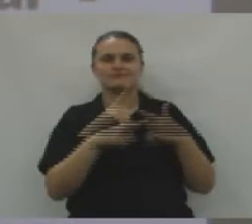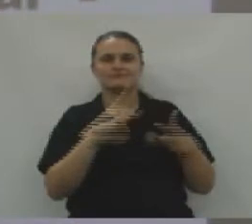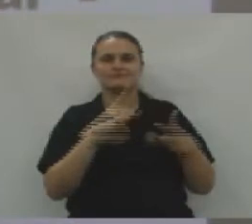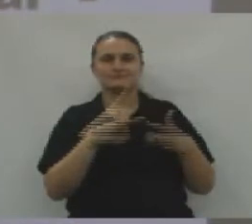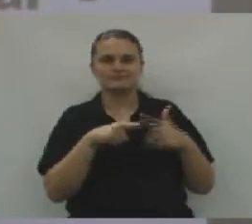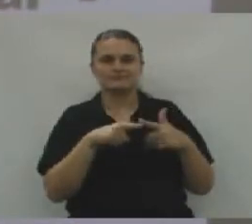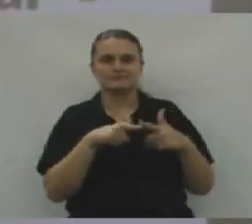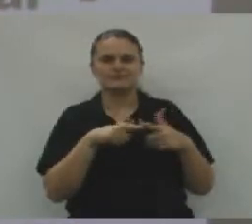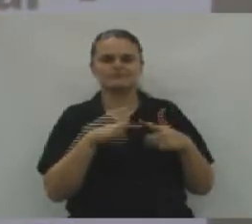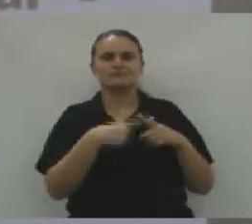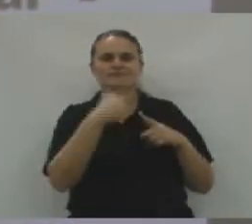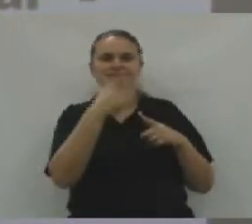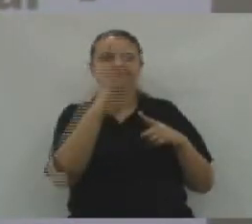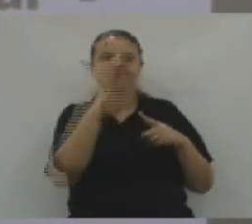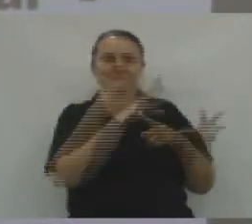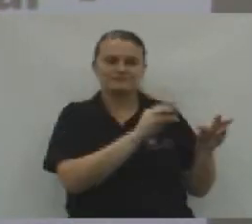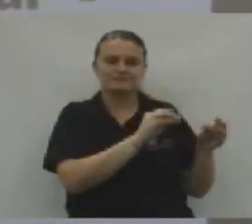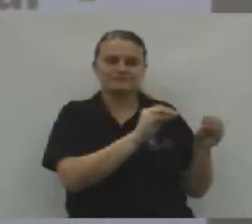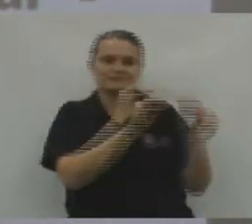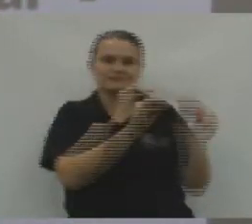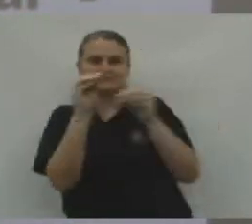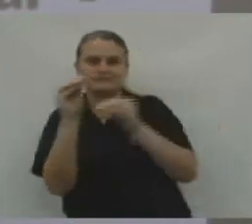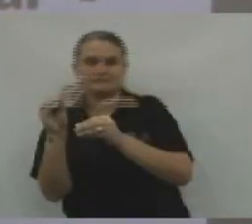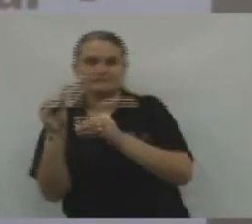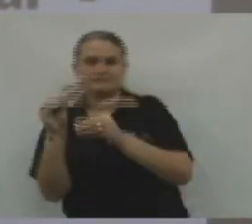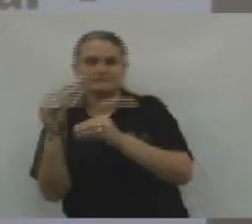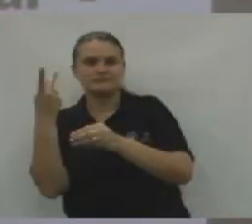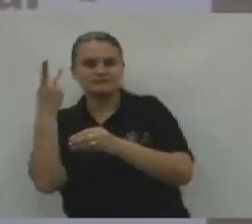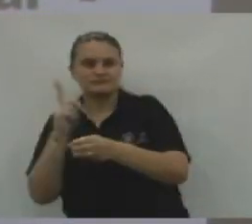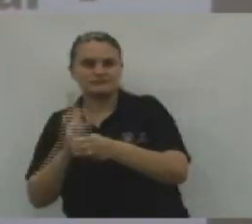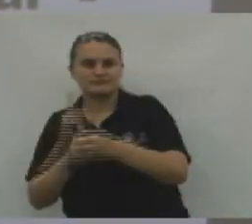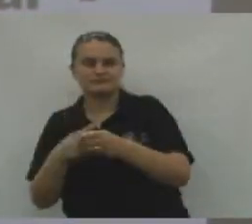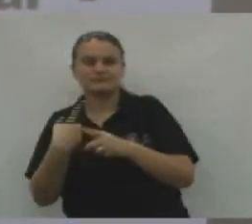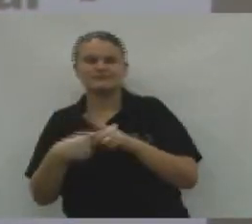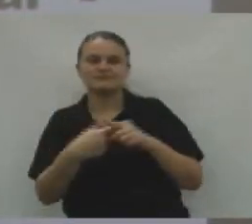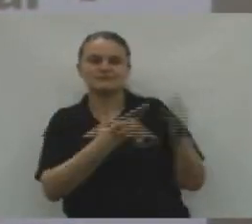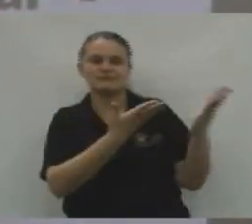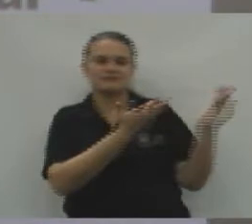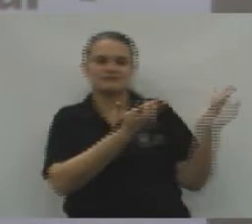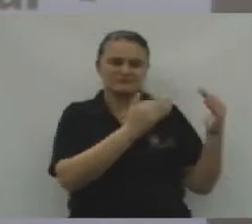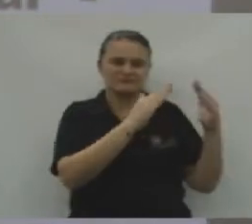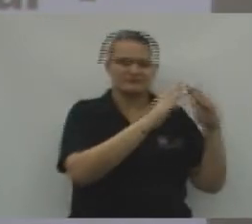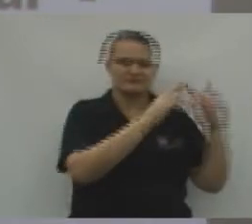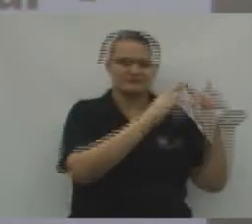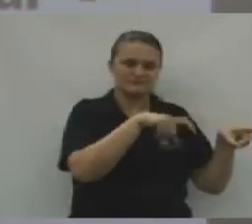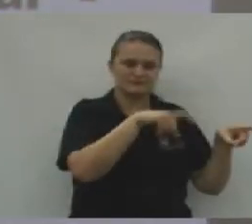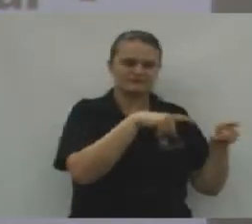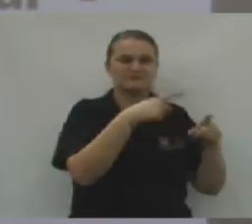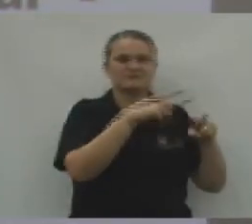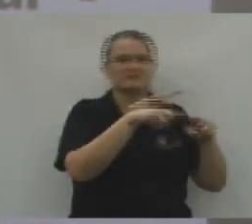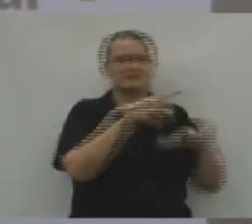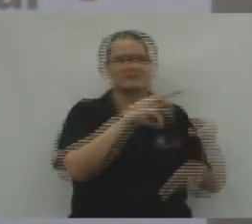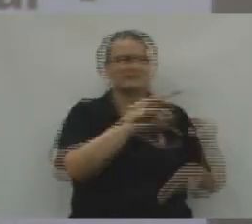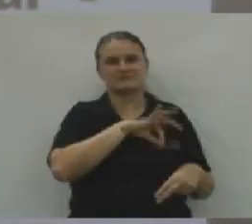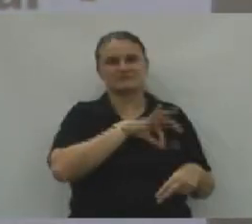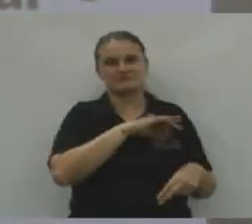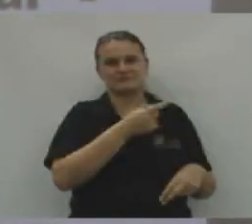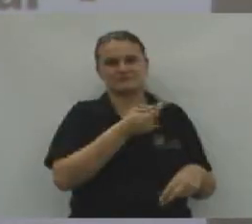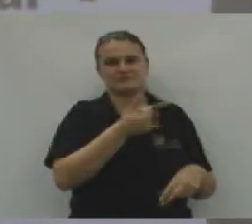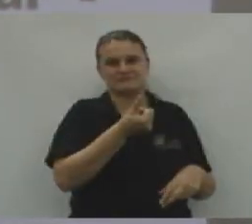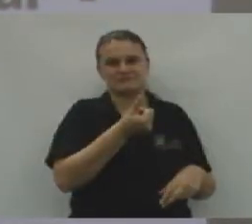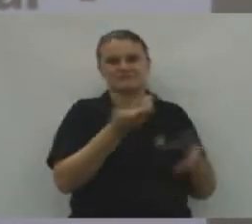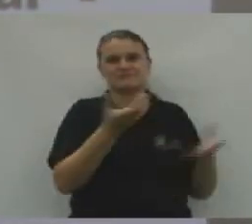rural, e um dos motivos dos jovens sair do campo, com certeza, é a questão de renda. Então, todo